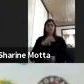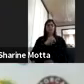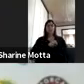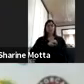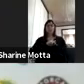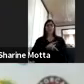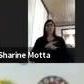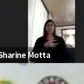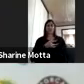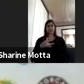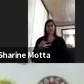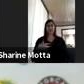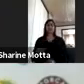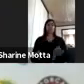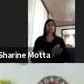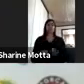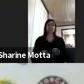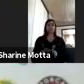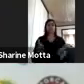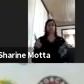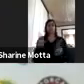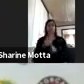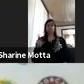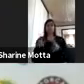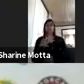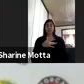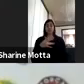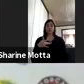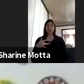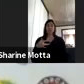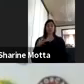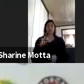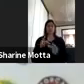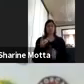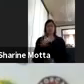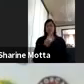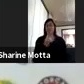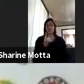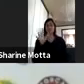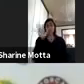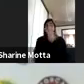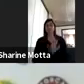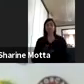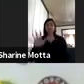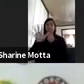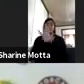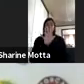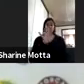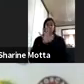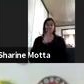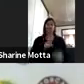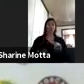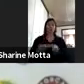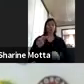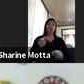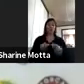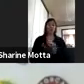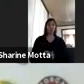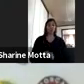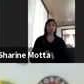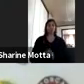feito. E não só em relação à saúde, doutora, quando eu falo do Ministério Público Federal no geral, mas também o